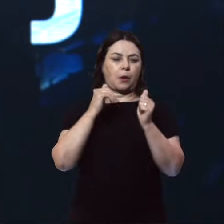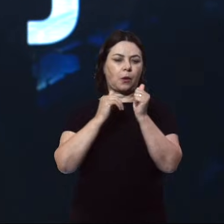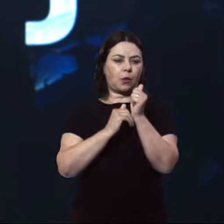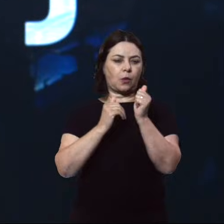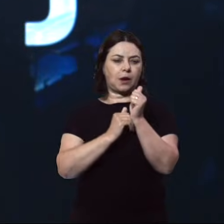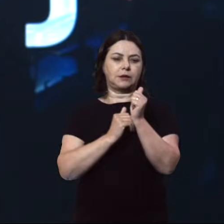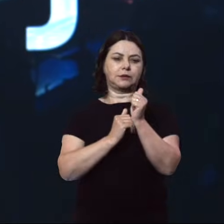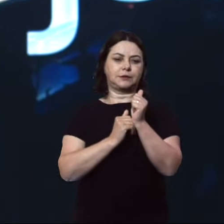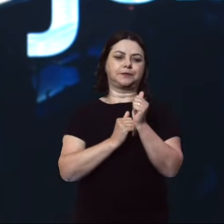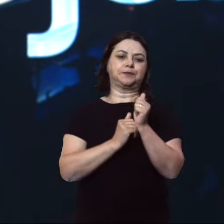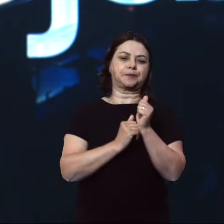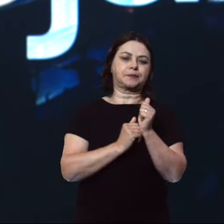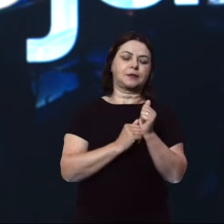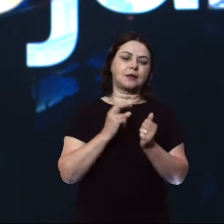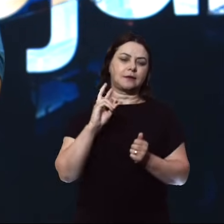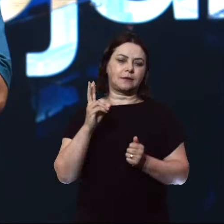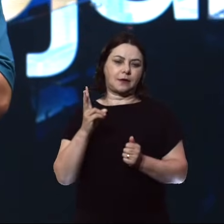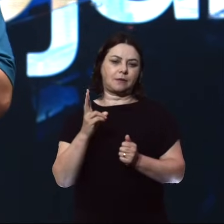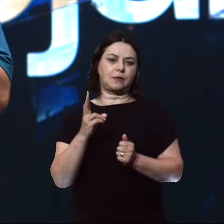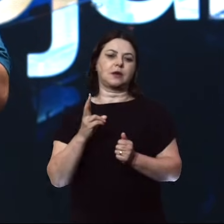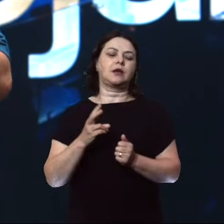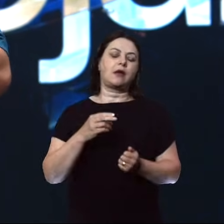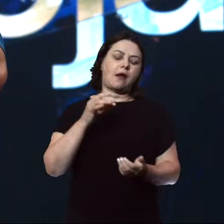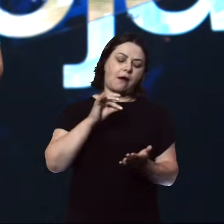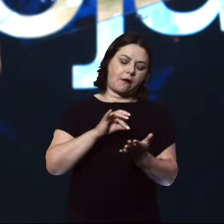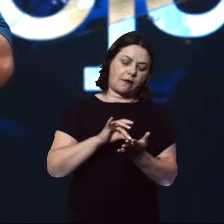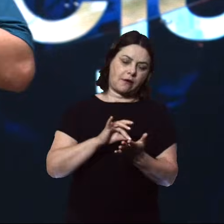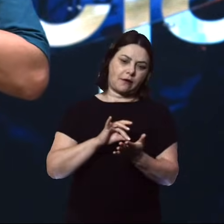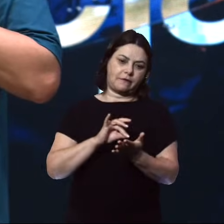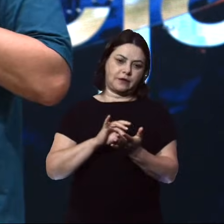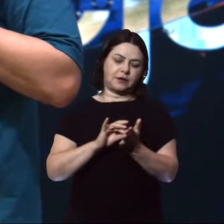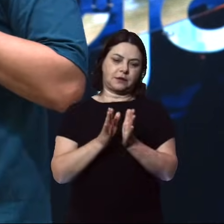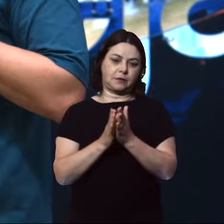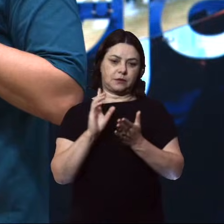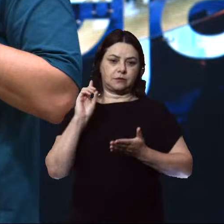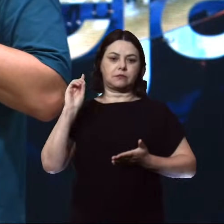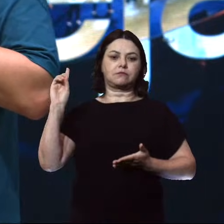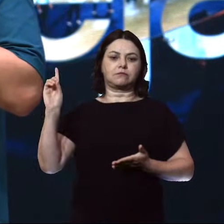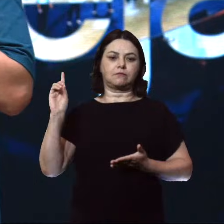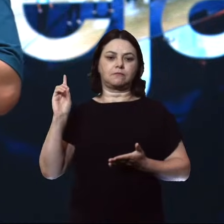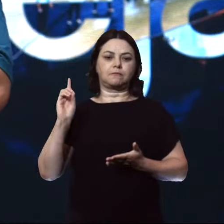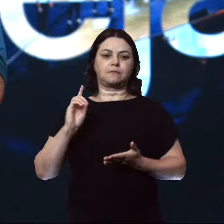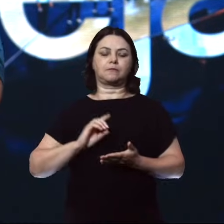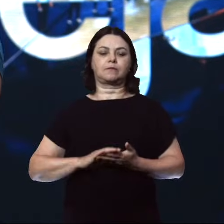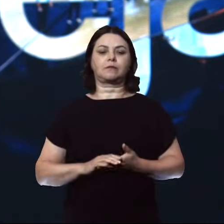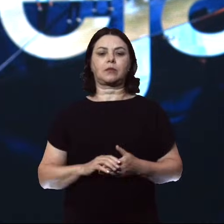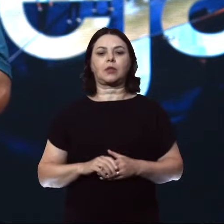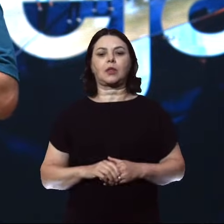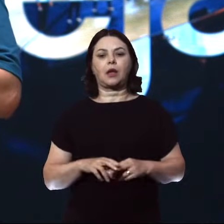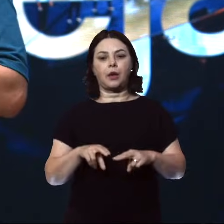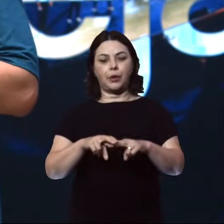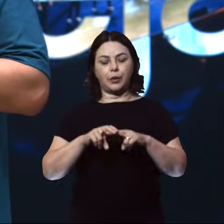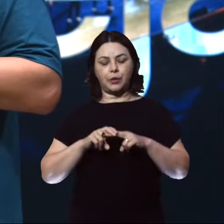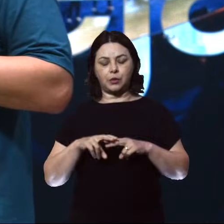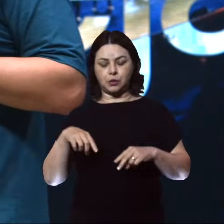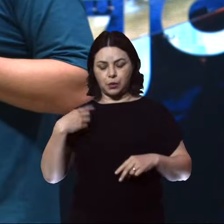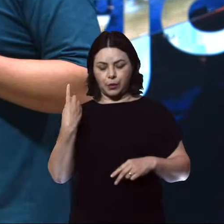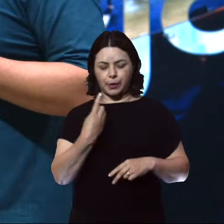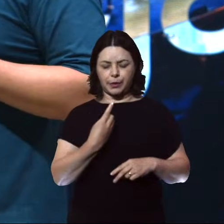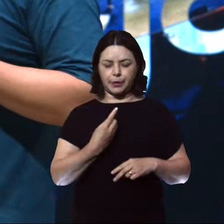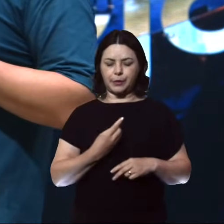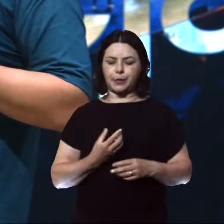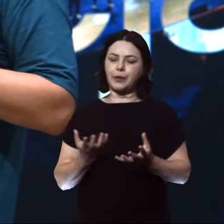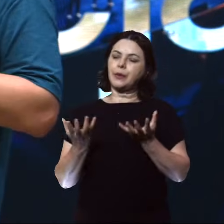que lhe foi confiado. Senhor, ao meditar na Tua palavra, nós queremos mais uma vez nos prostrar aos Teus pés,